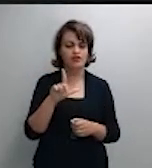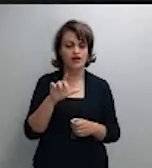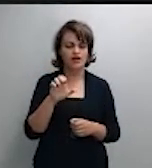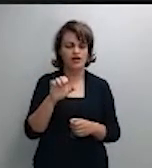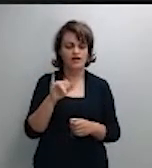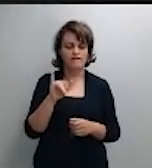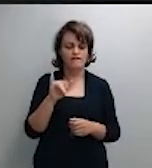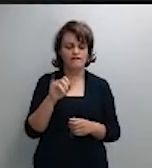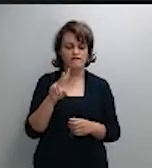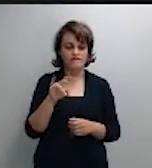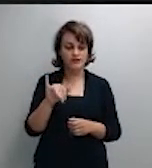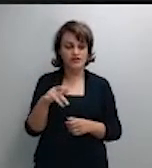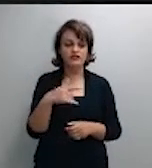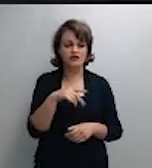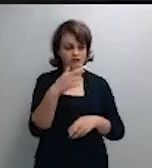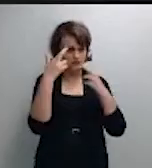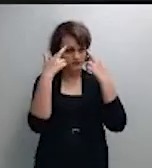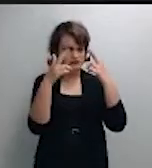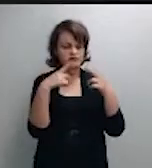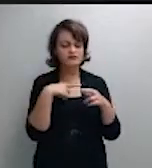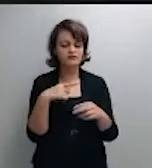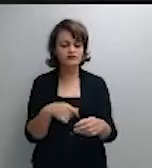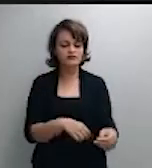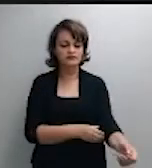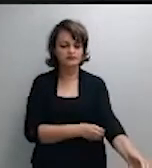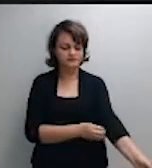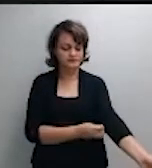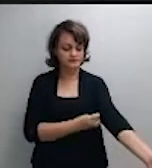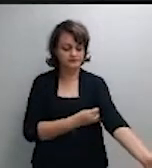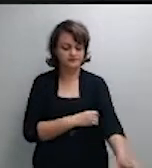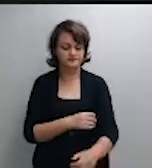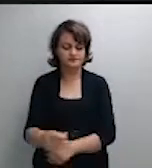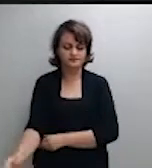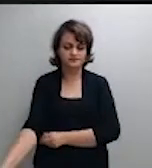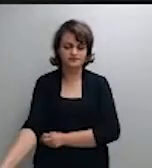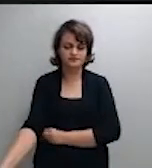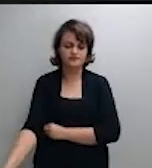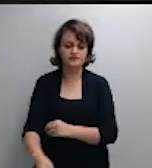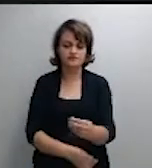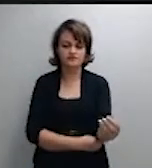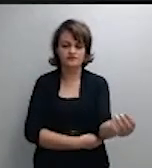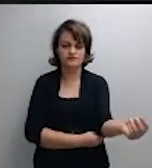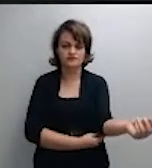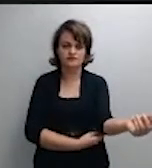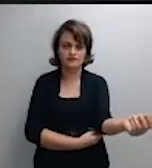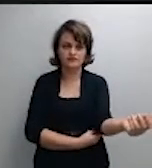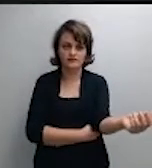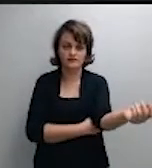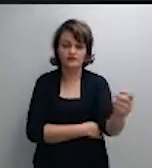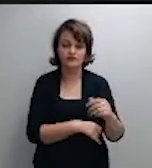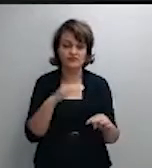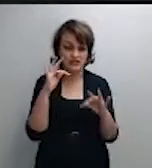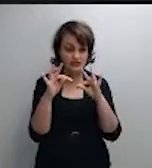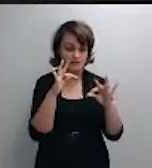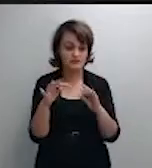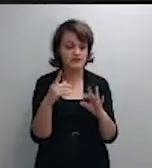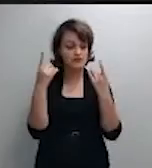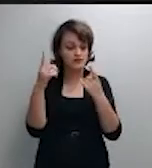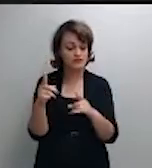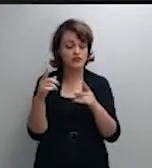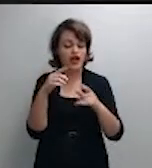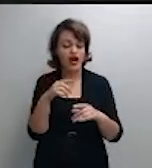consideração e respeito, para dizer que o tratamento que ele prega em favor do advogado público, que ele